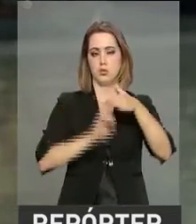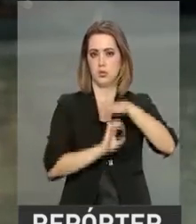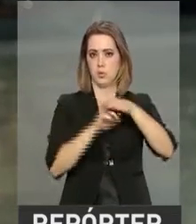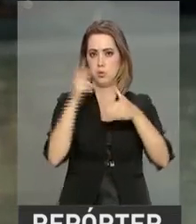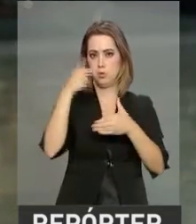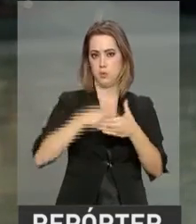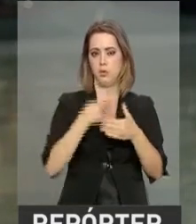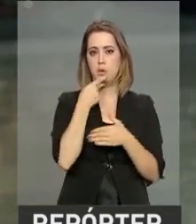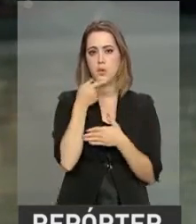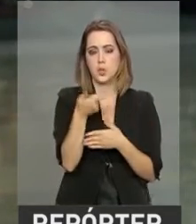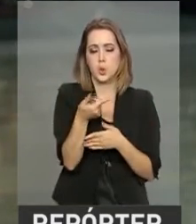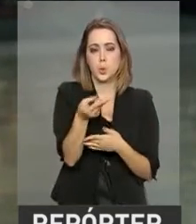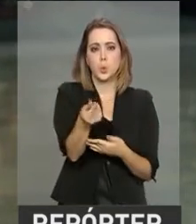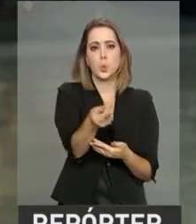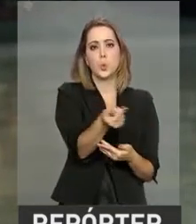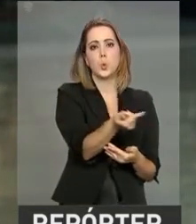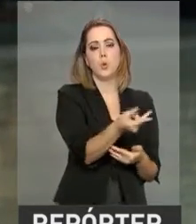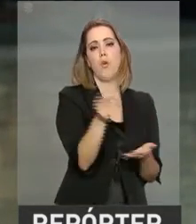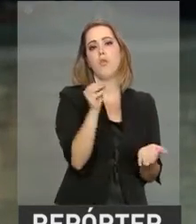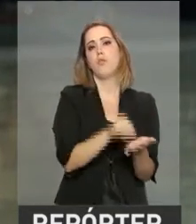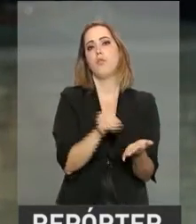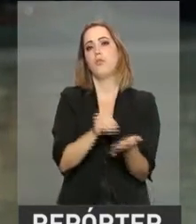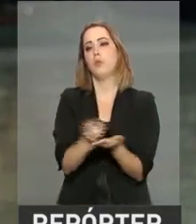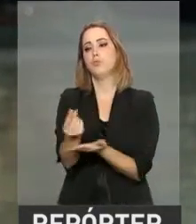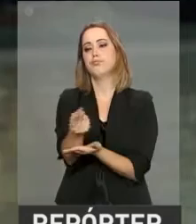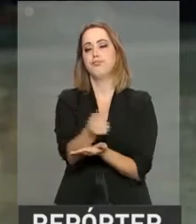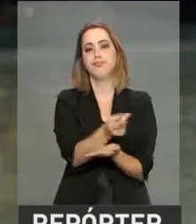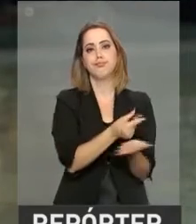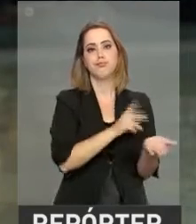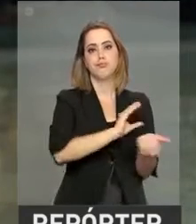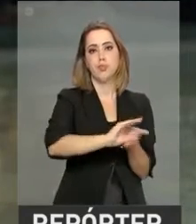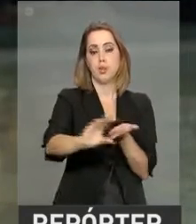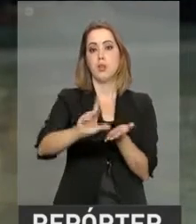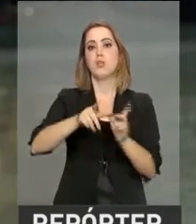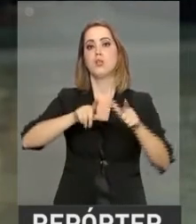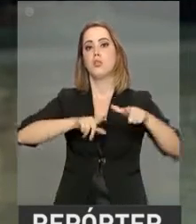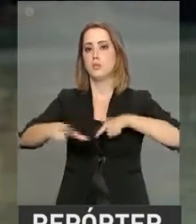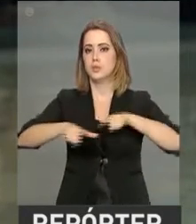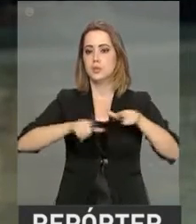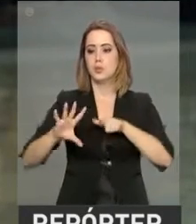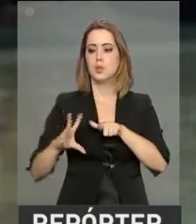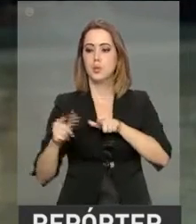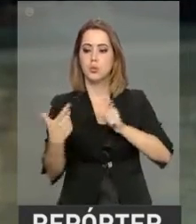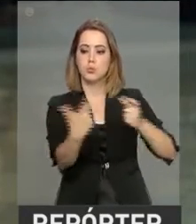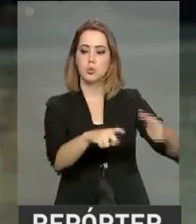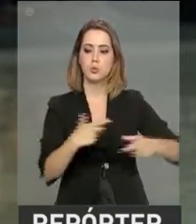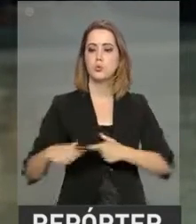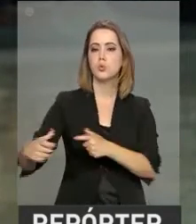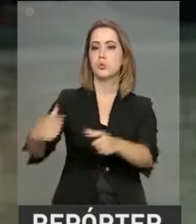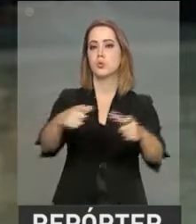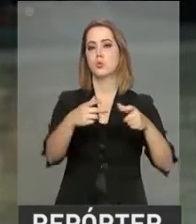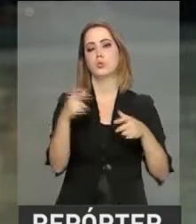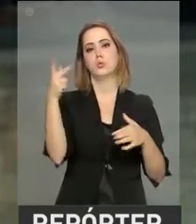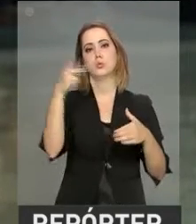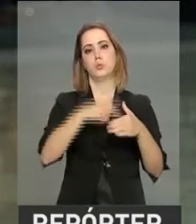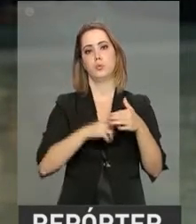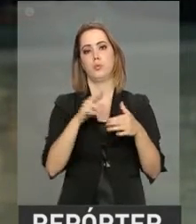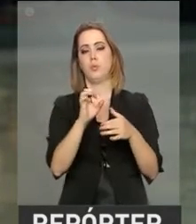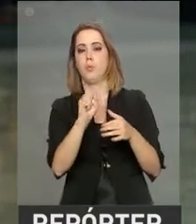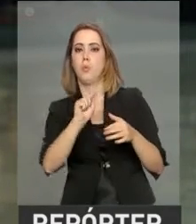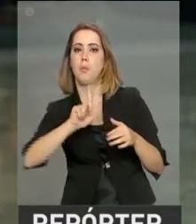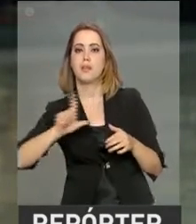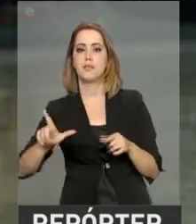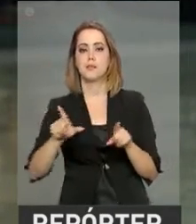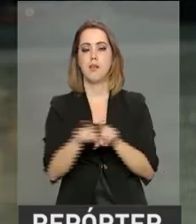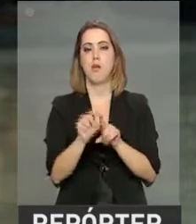de explorar todos os campos de petróleo do pré sal o governo também aposta que a mudança nesta regra no